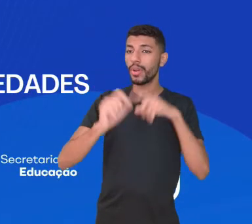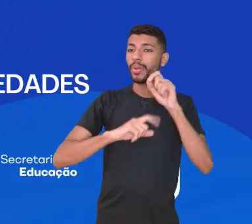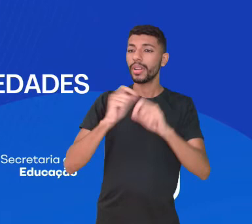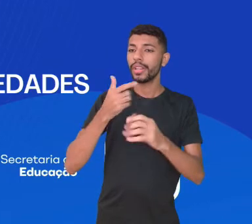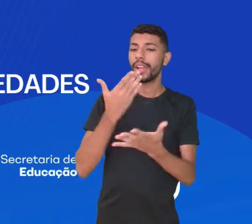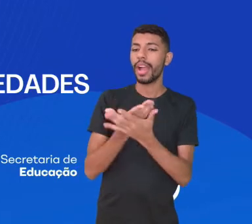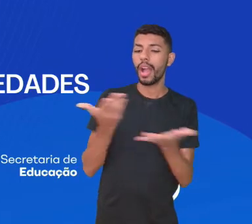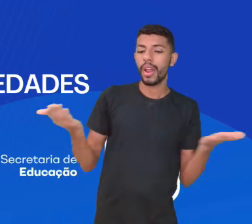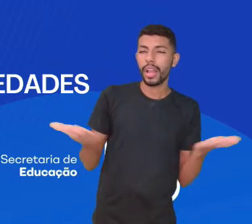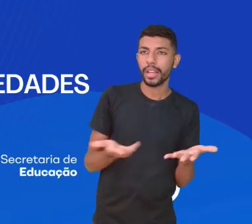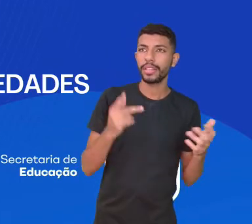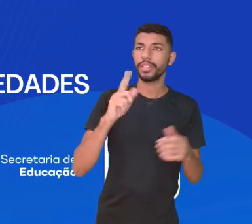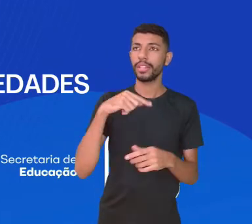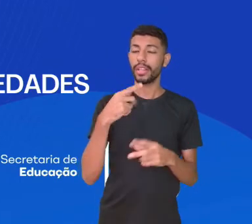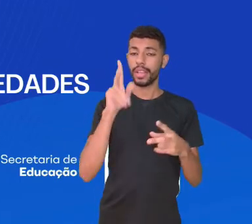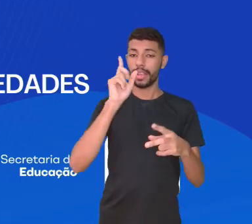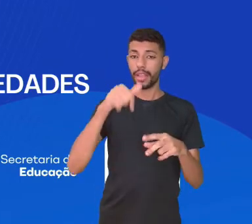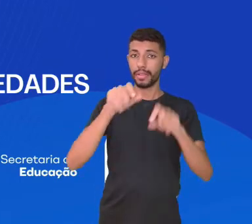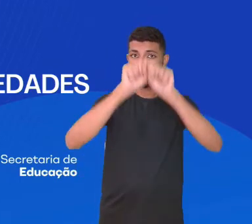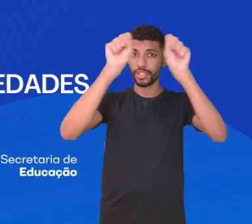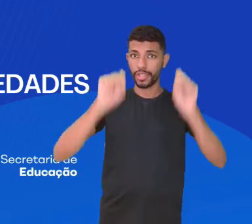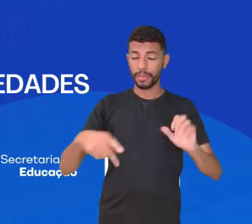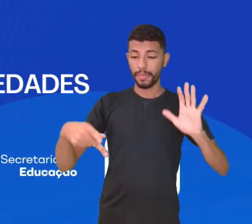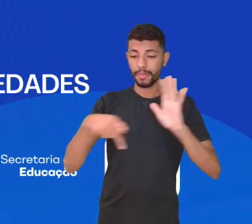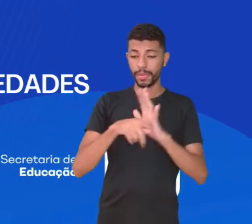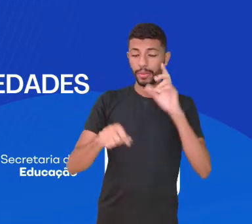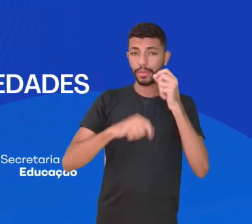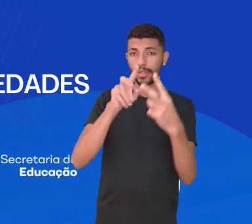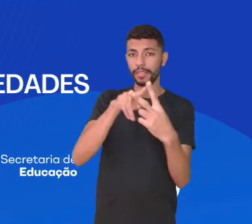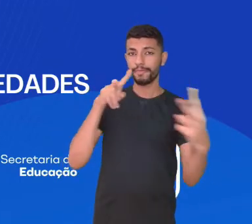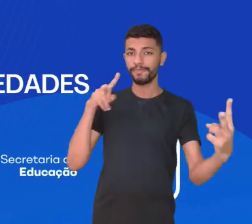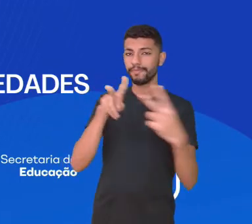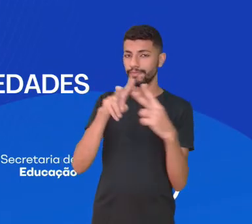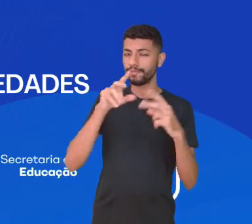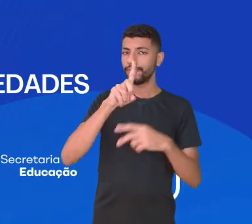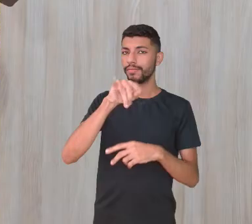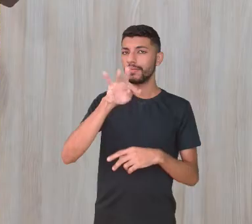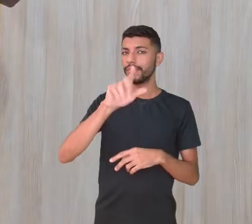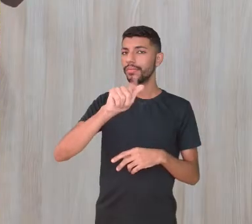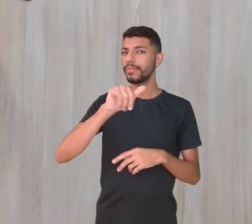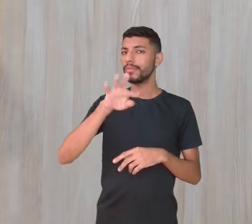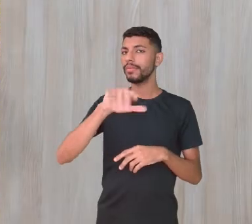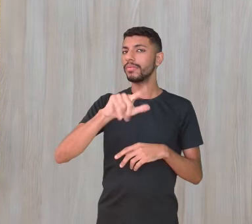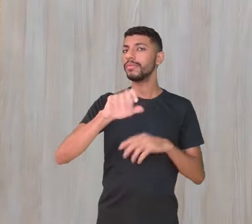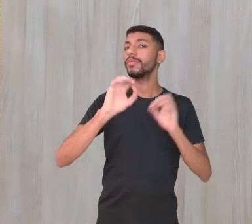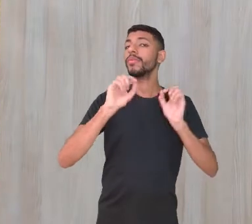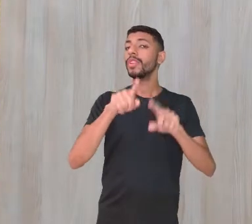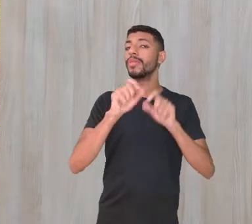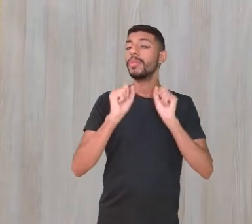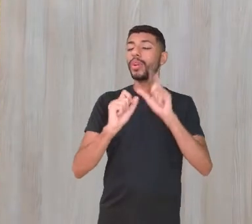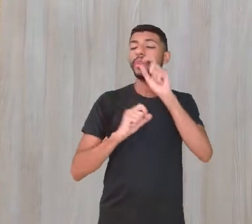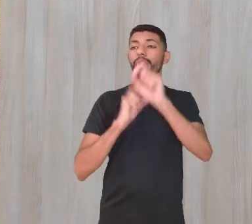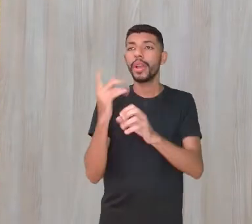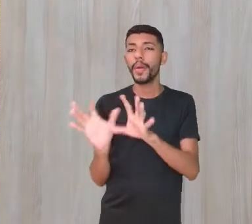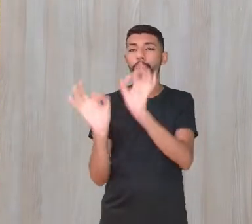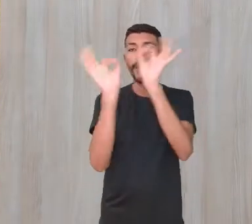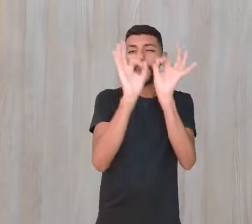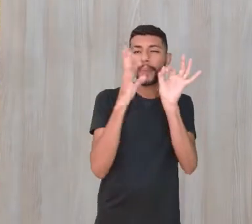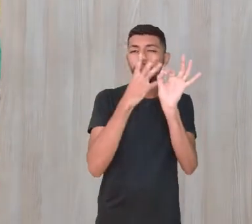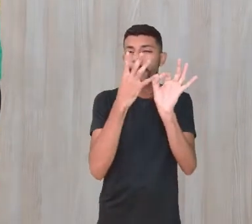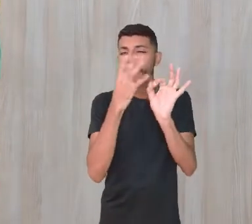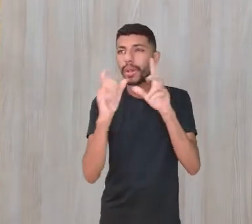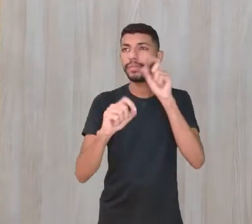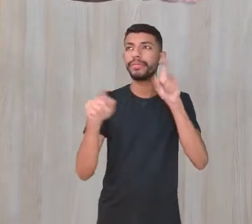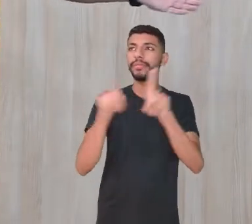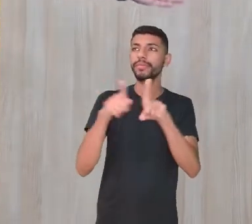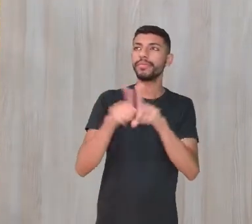aula aqui, o nosso sistema de aula, é um sistema de aula digital, onde você pode assistir e passar